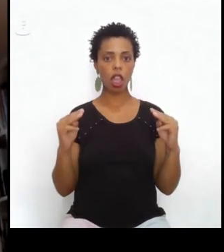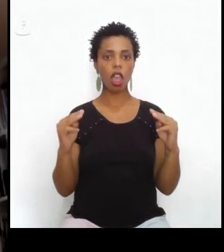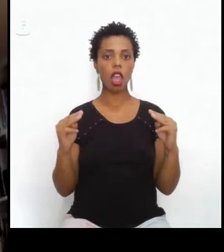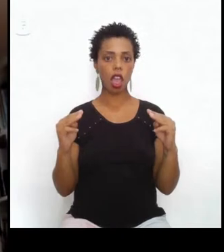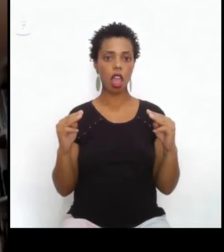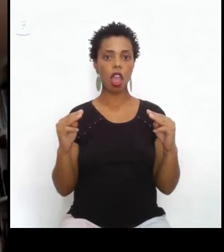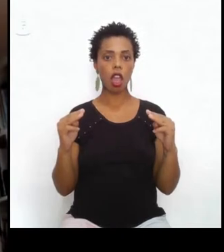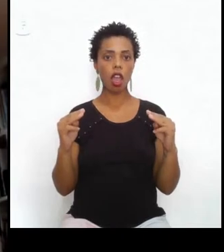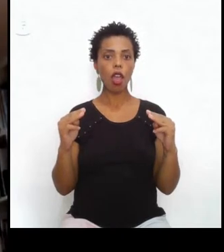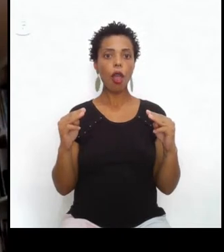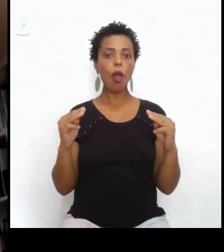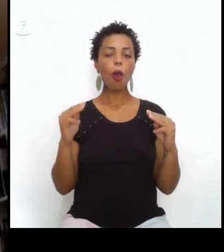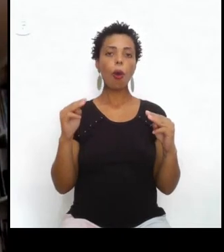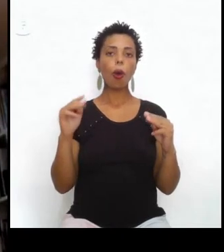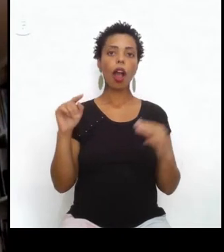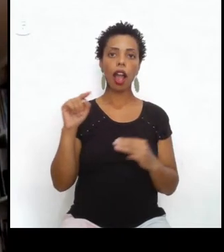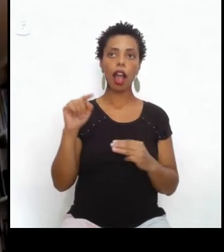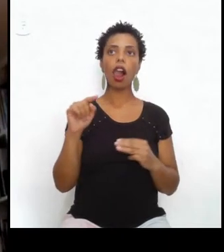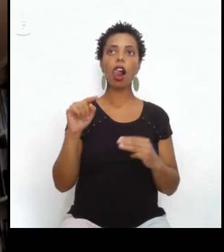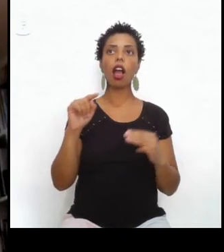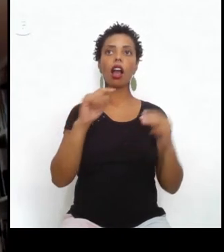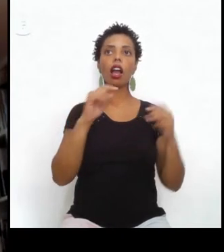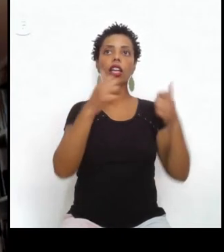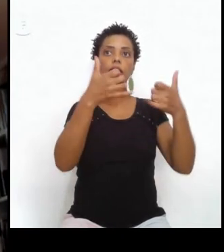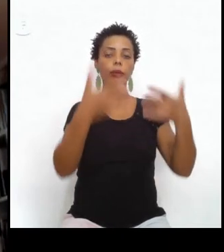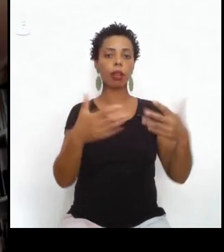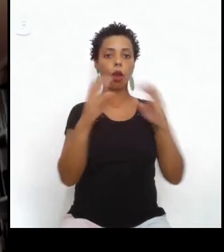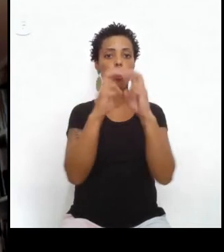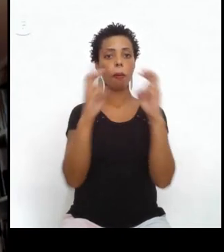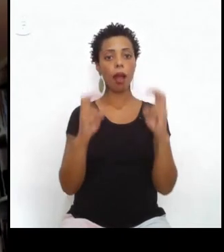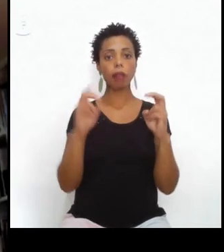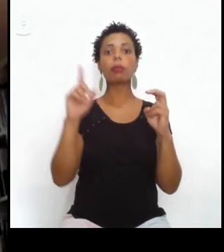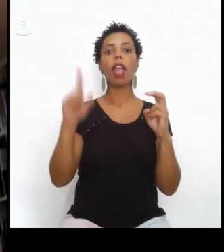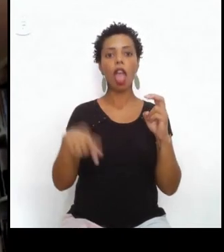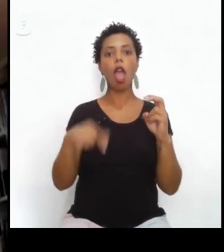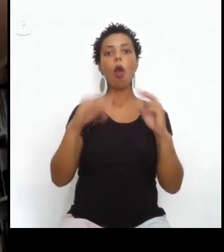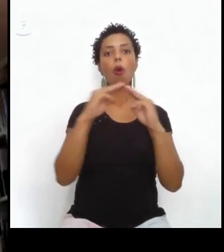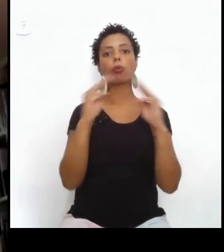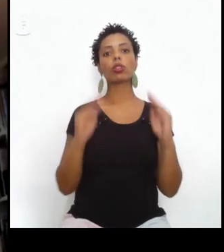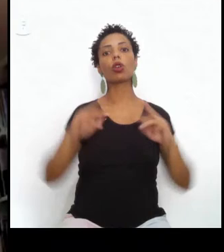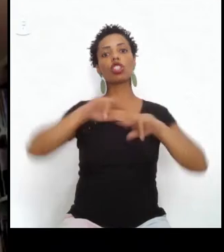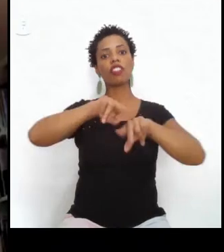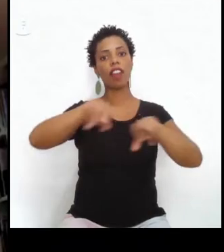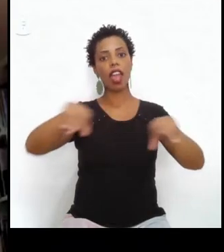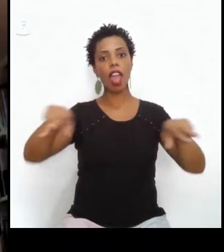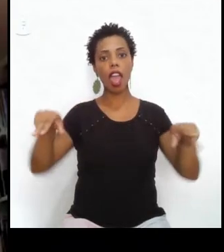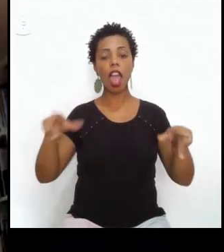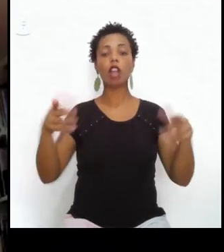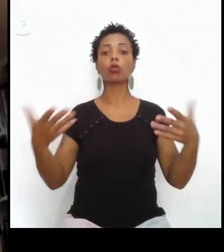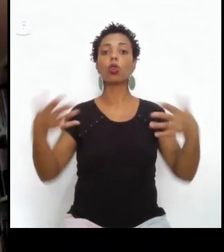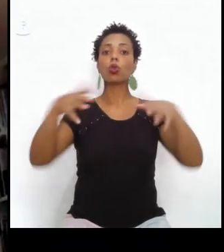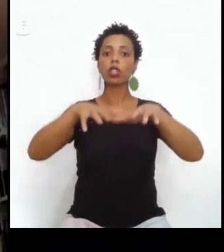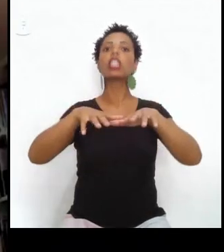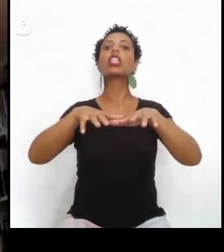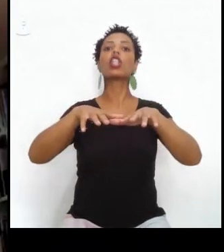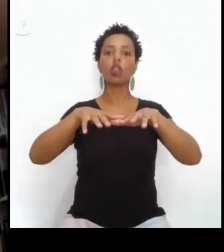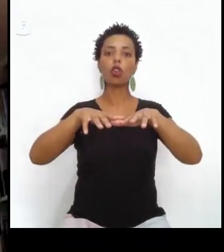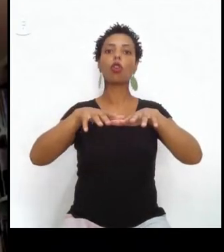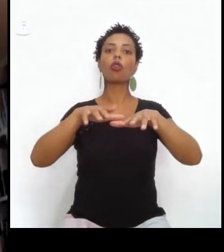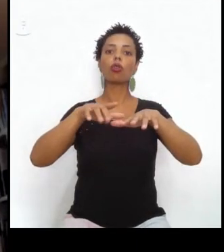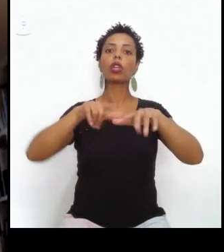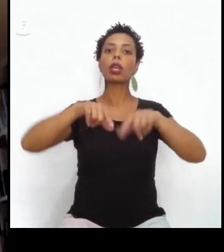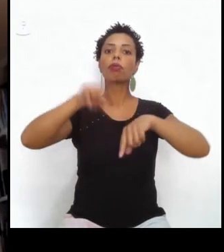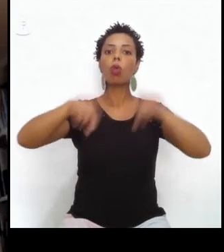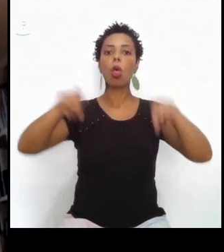ela definir o museu Mas que como o museu diverso inclusive inclusivo e plural é diversidade